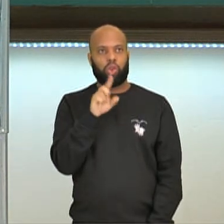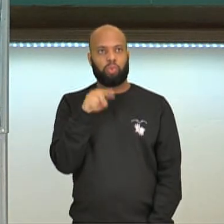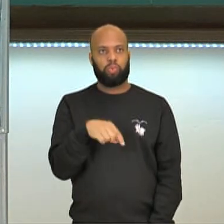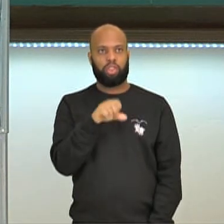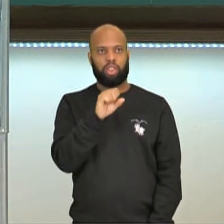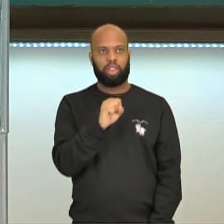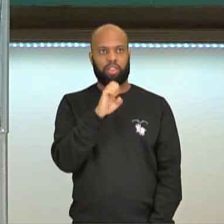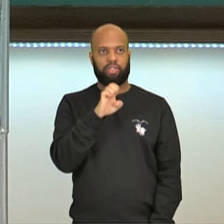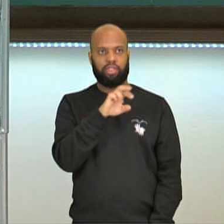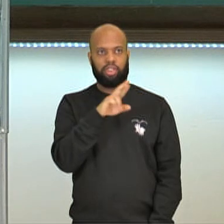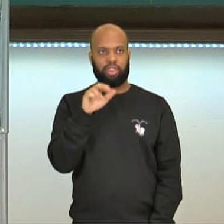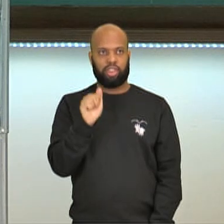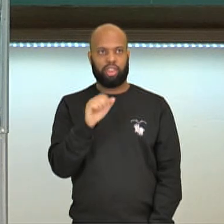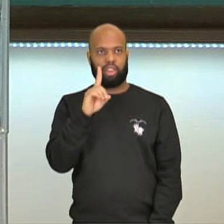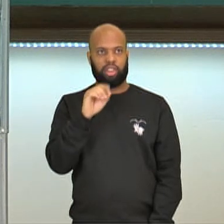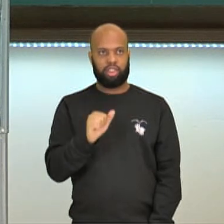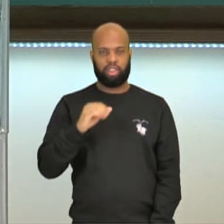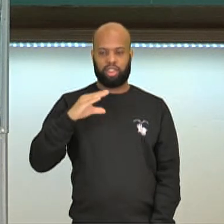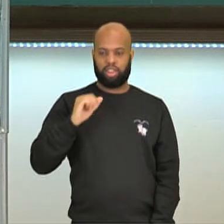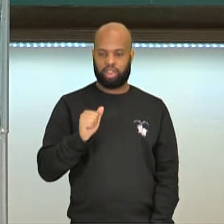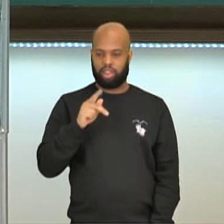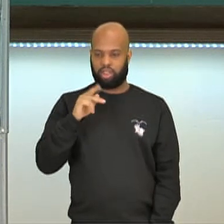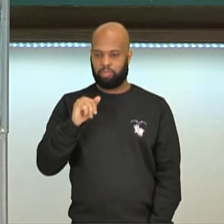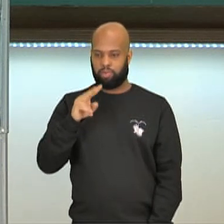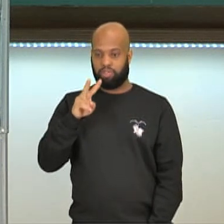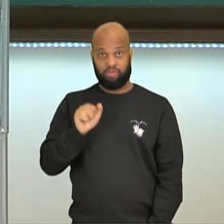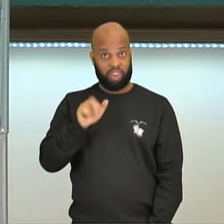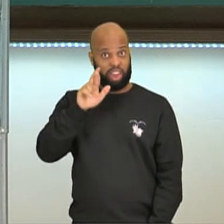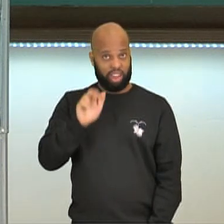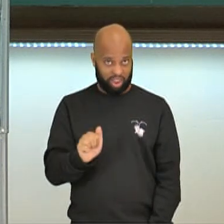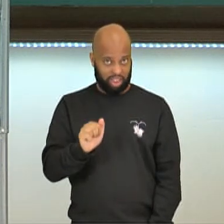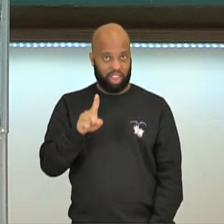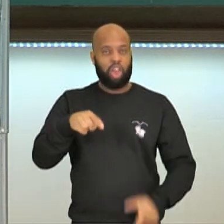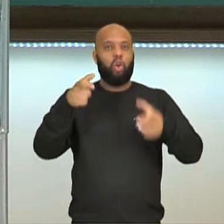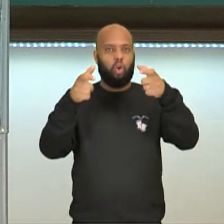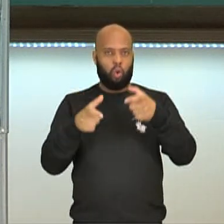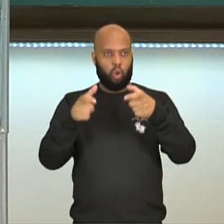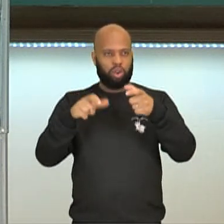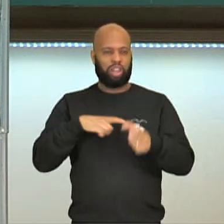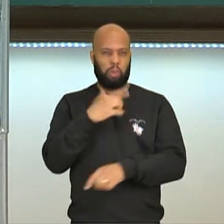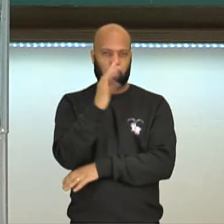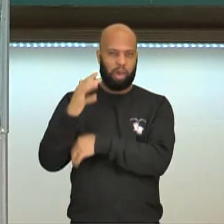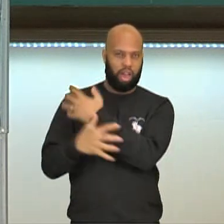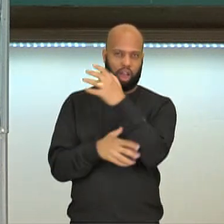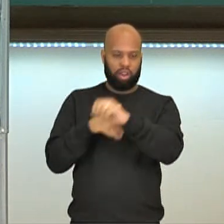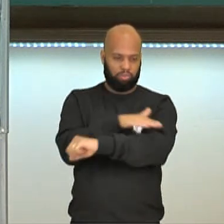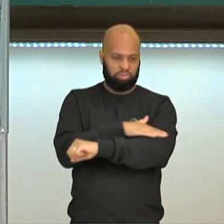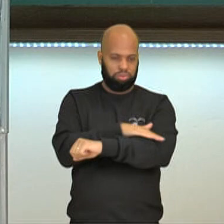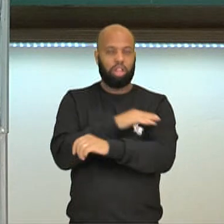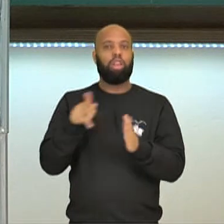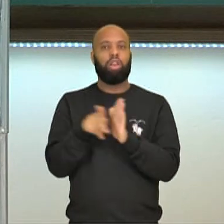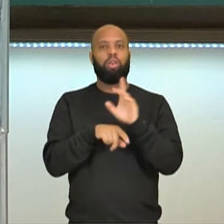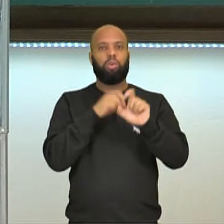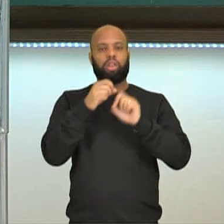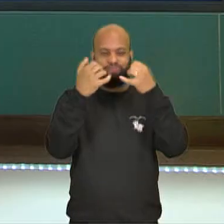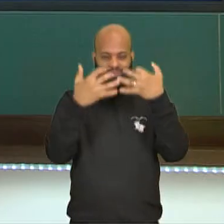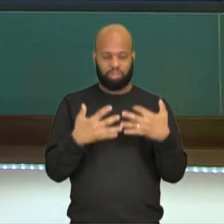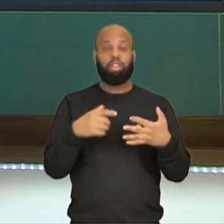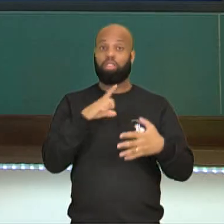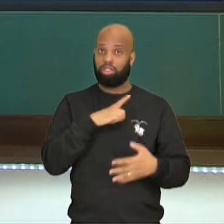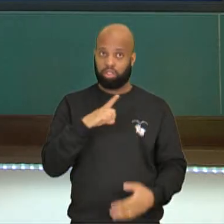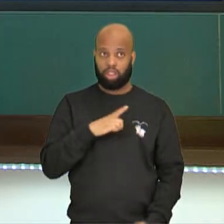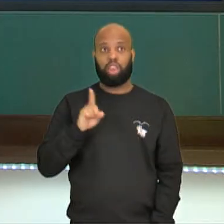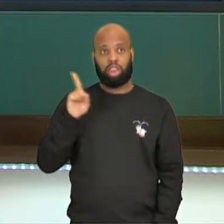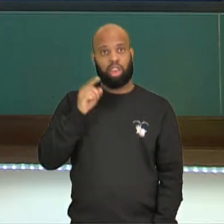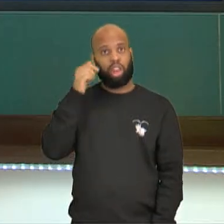Um nome muito importante, Mied Guidon, arqueóloga desde a década de 70, trabalhando firme lá, viu? Pensa. Hoje, e ela está